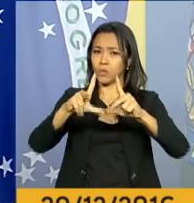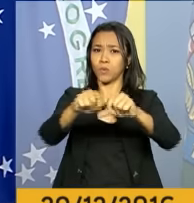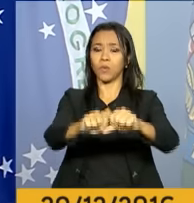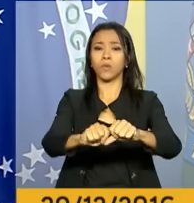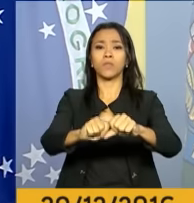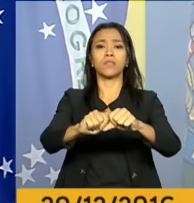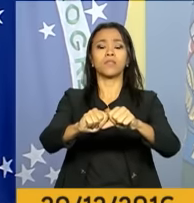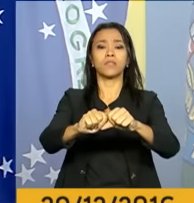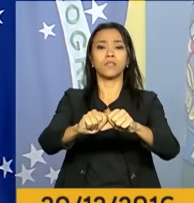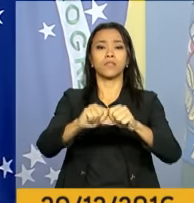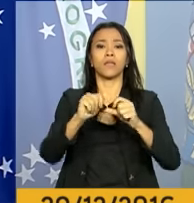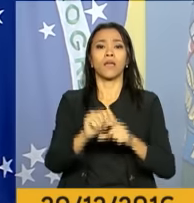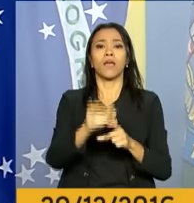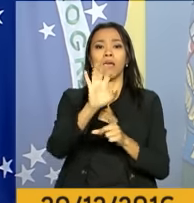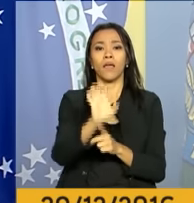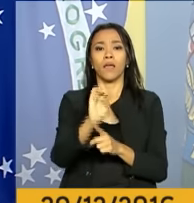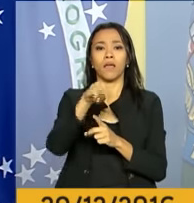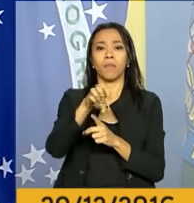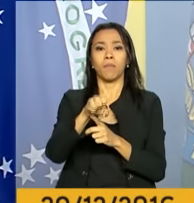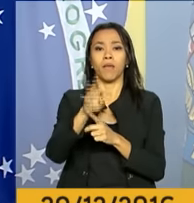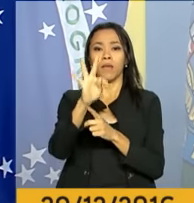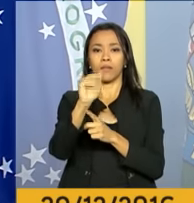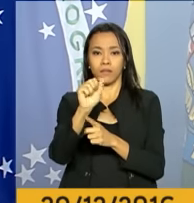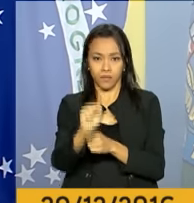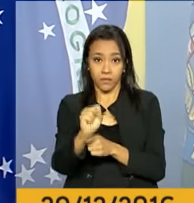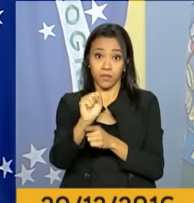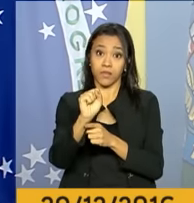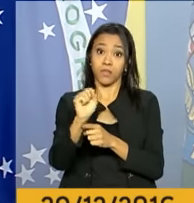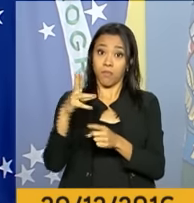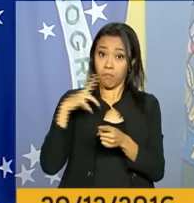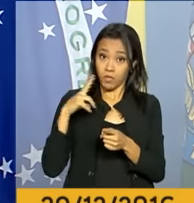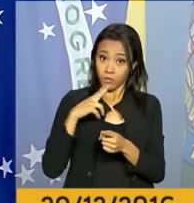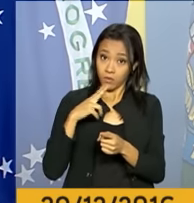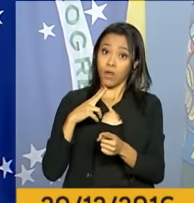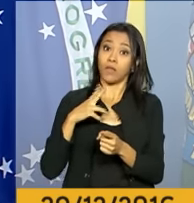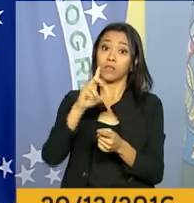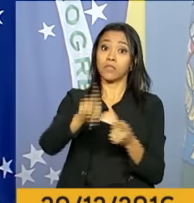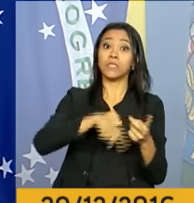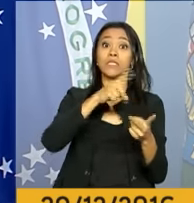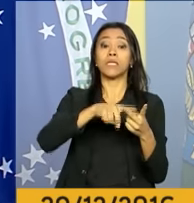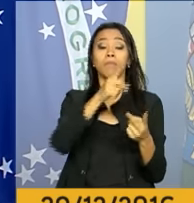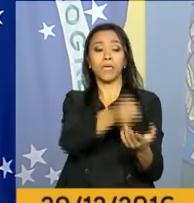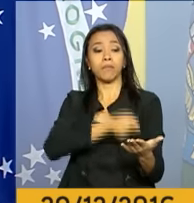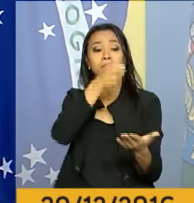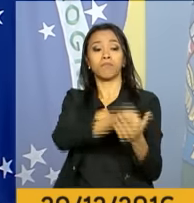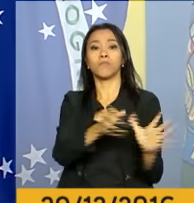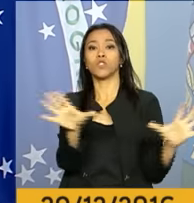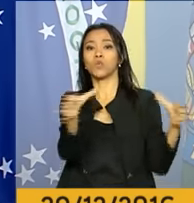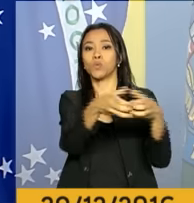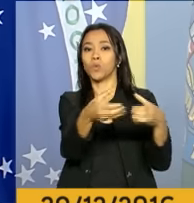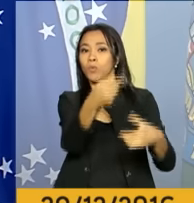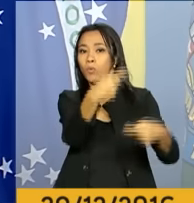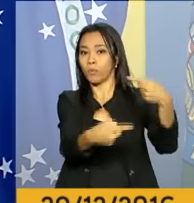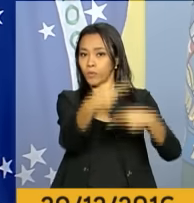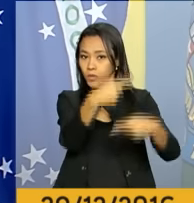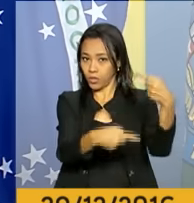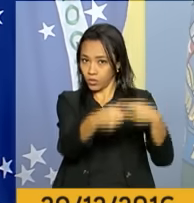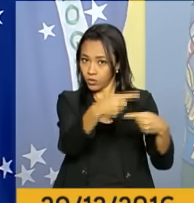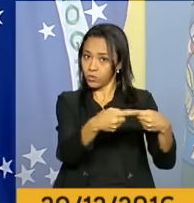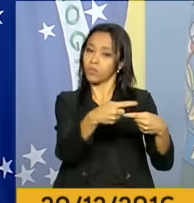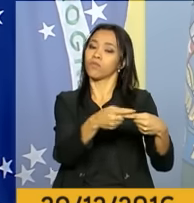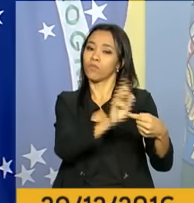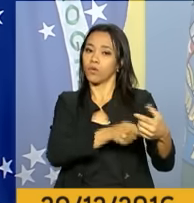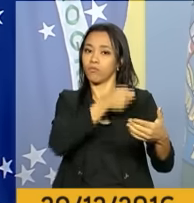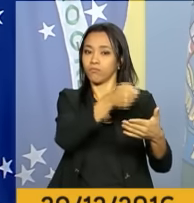eh individuais de um lado mas também as emendas de bancada eh neste exercício neste